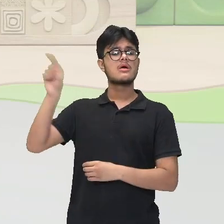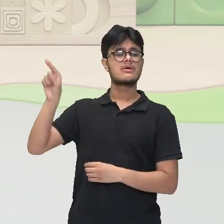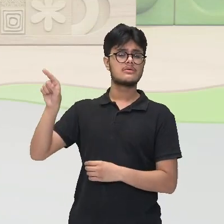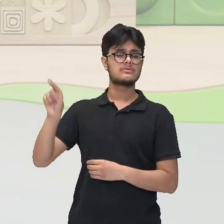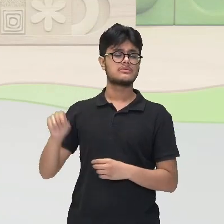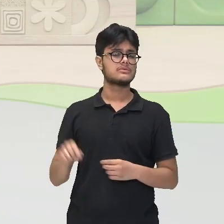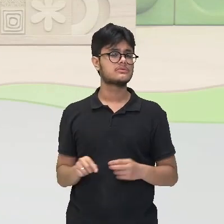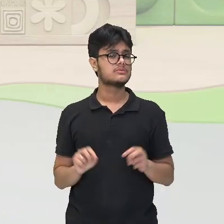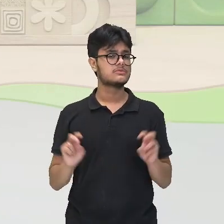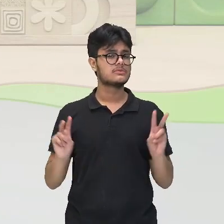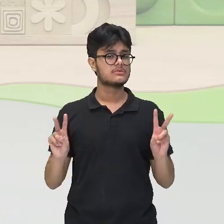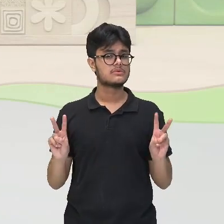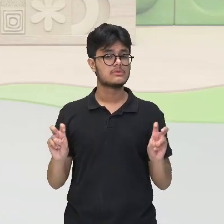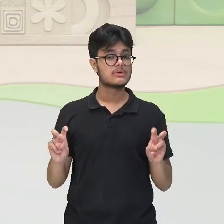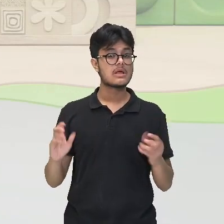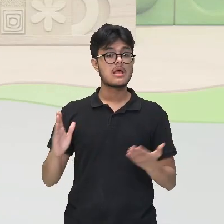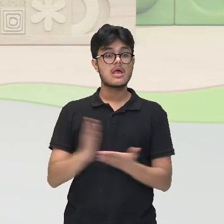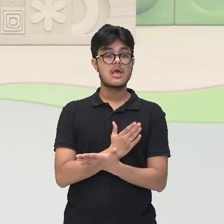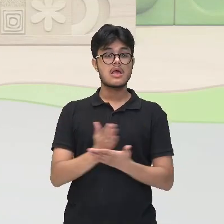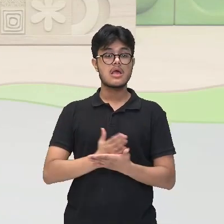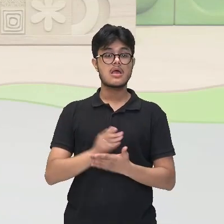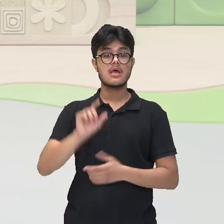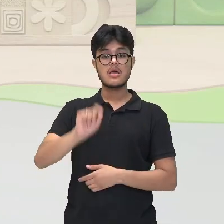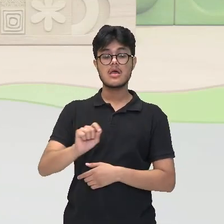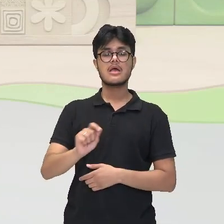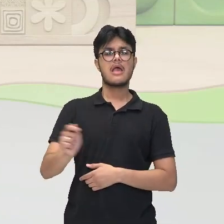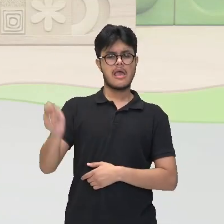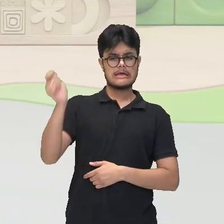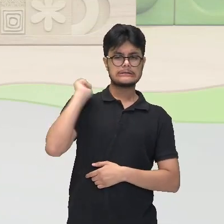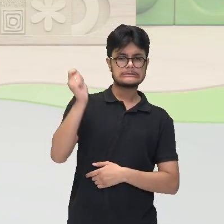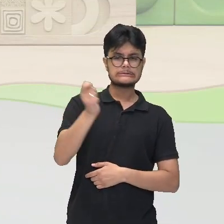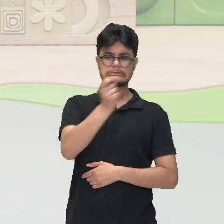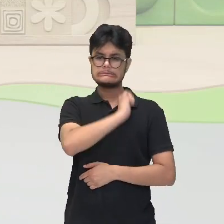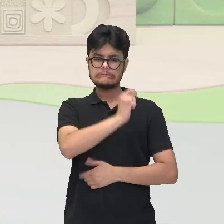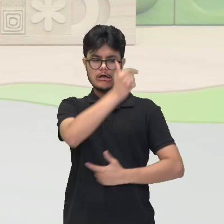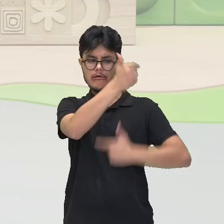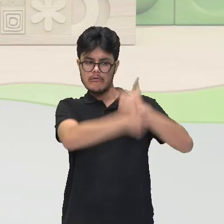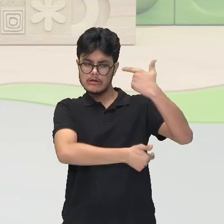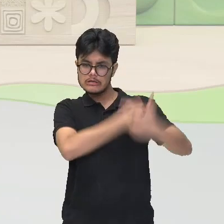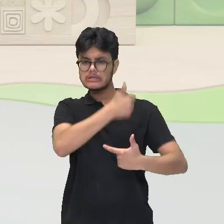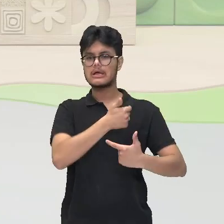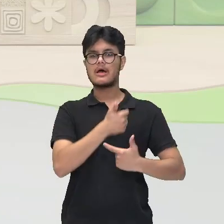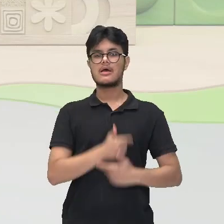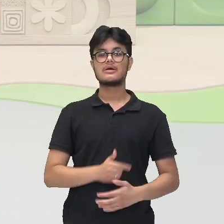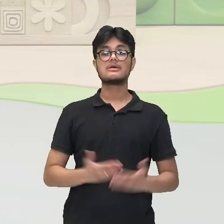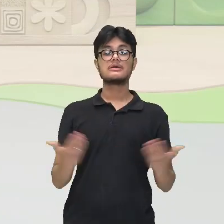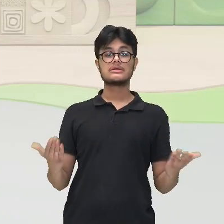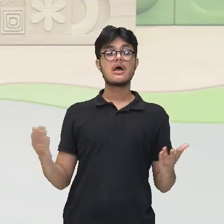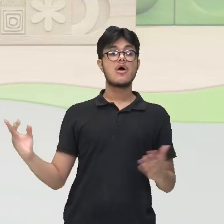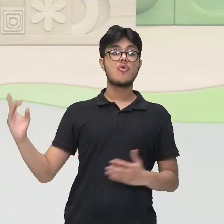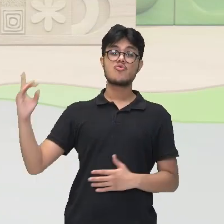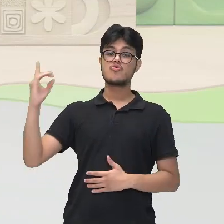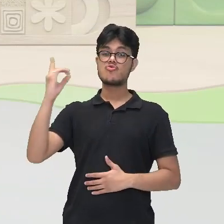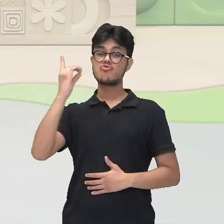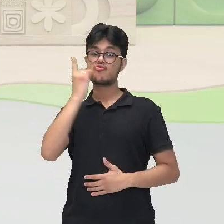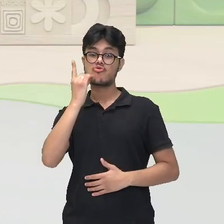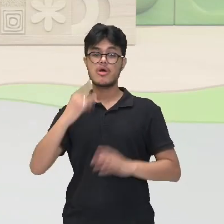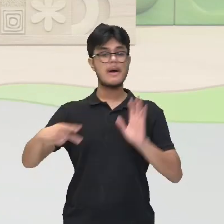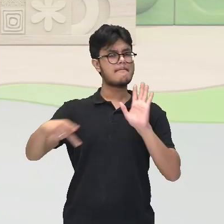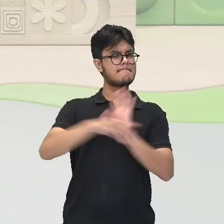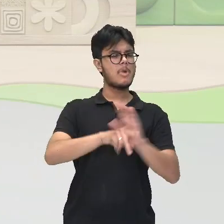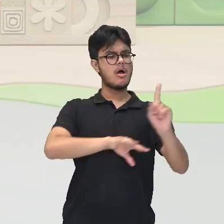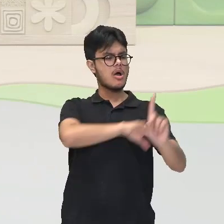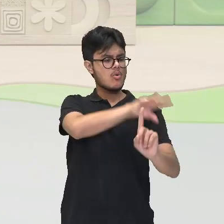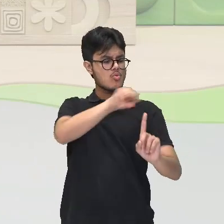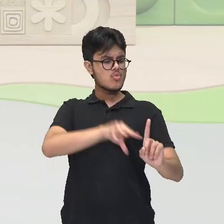em torno do abuso e da exploração infantil. Então, existe um dia, que é o dia 18 de maio, que é um